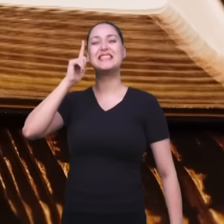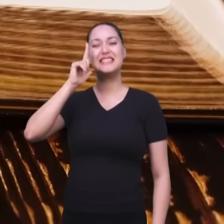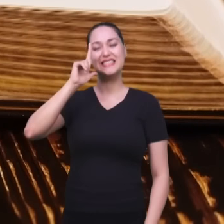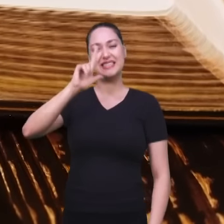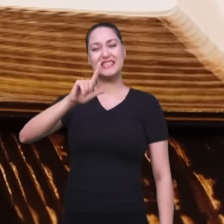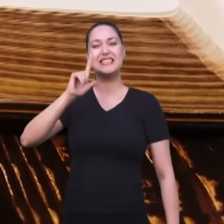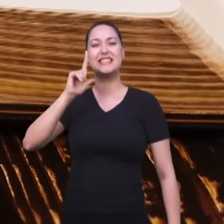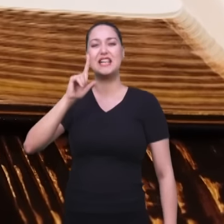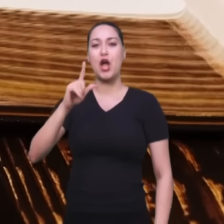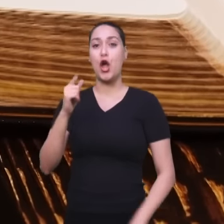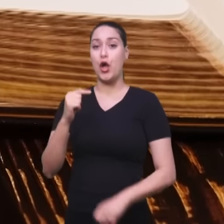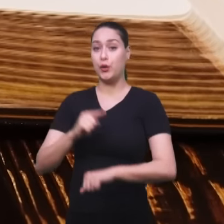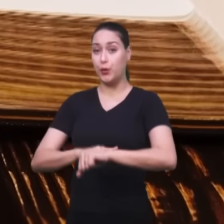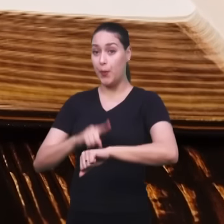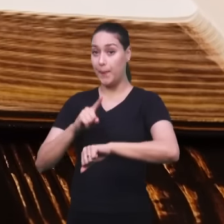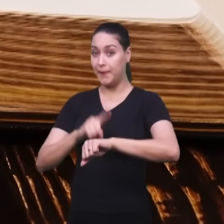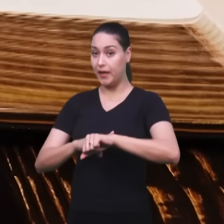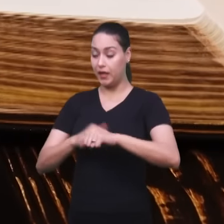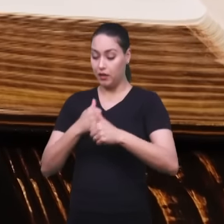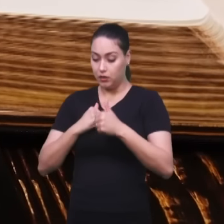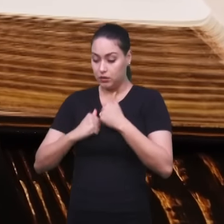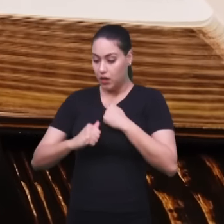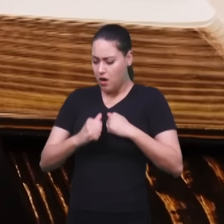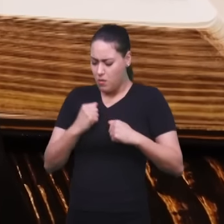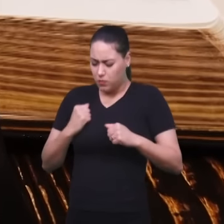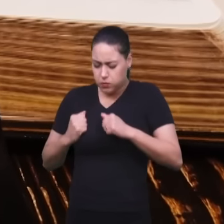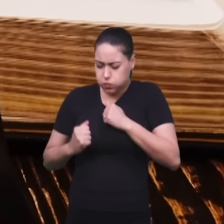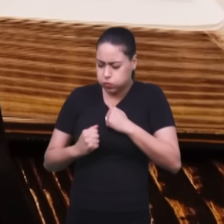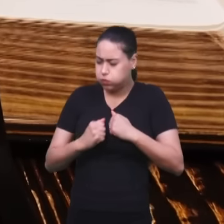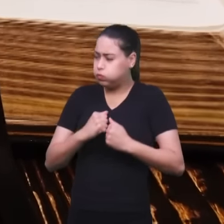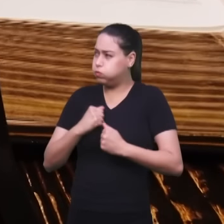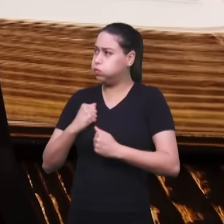Amém Angúcia